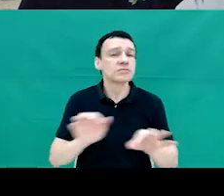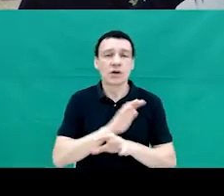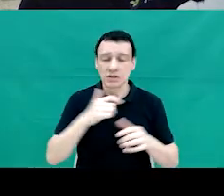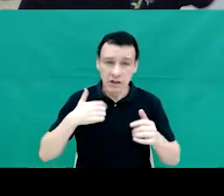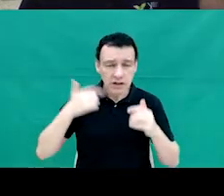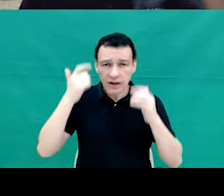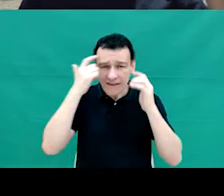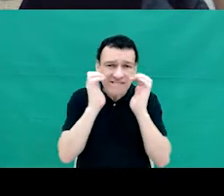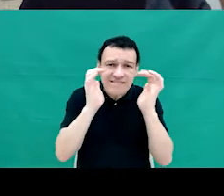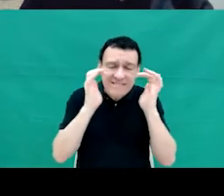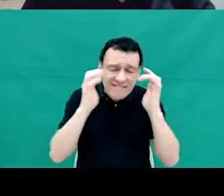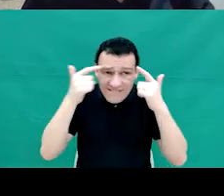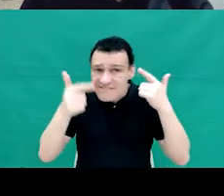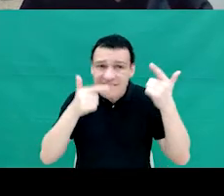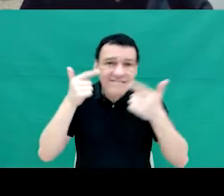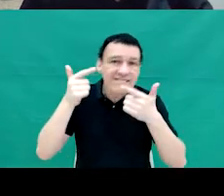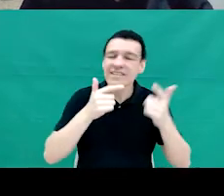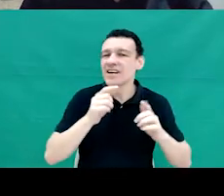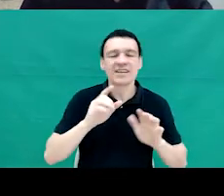precisar memorizar alguma coisa.